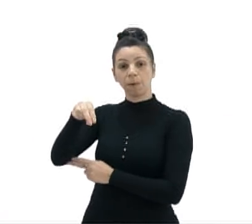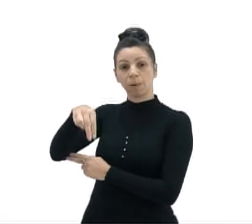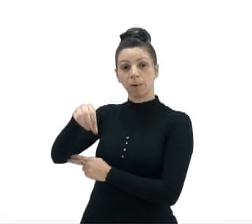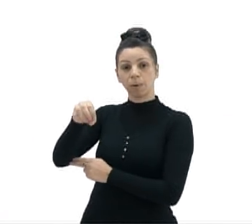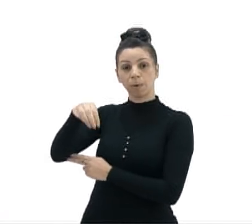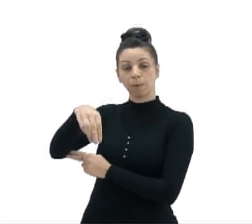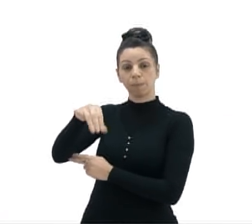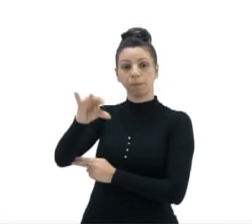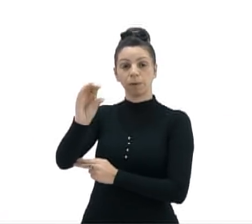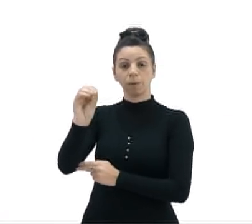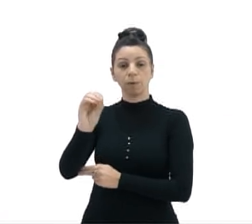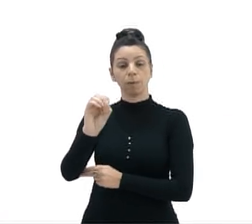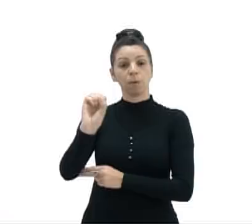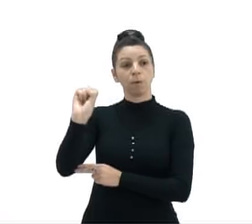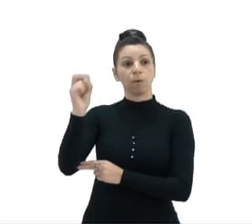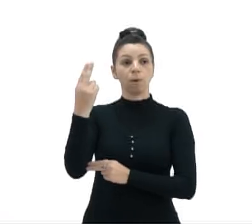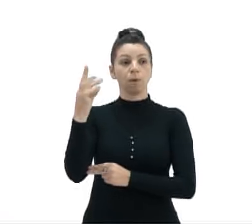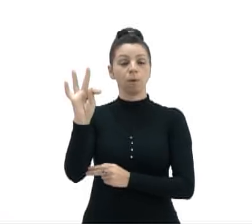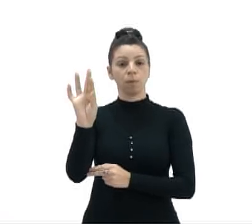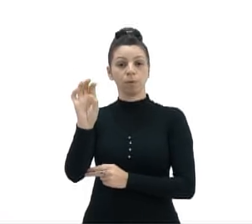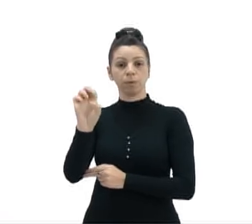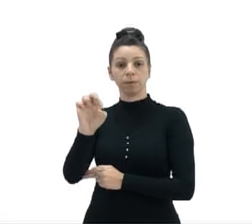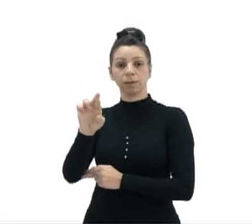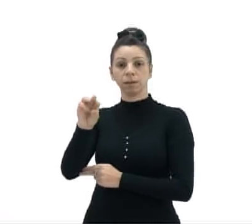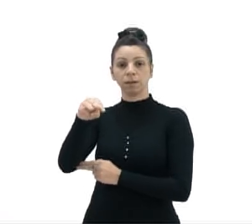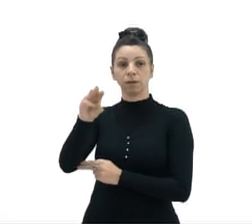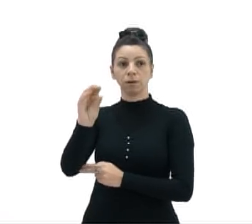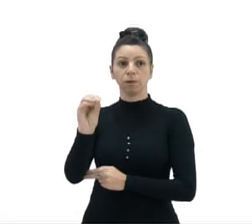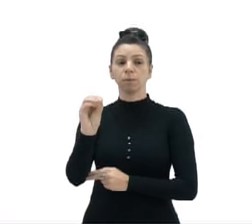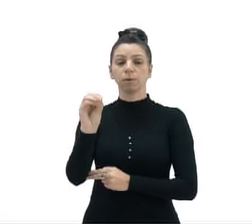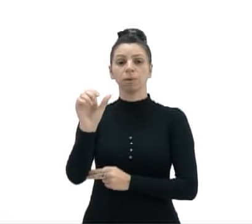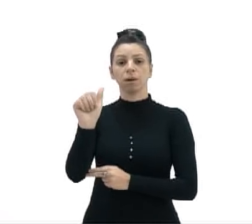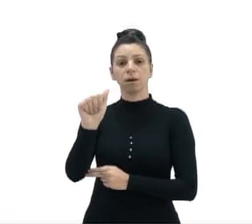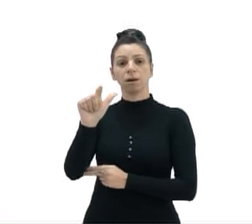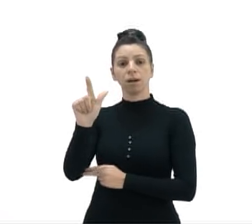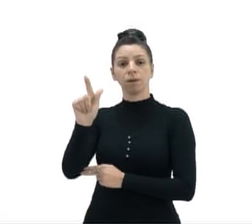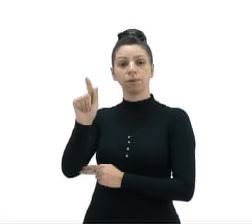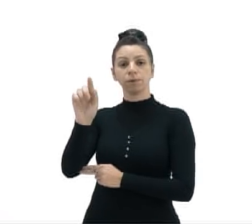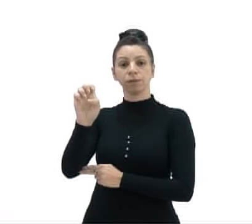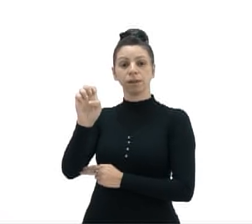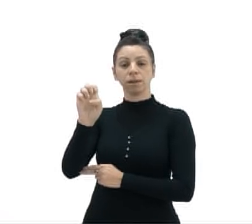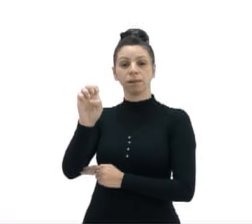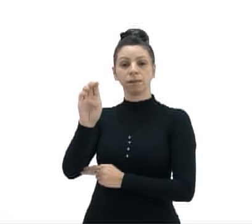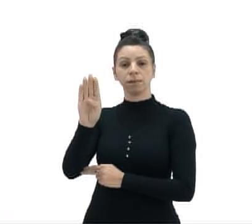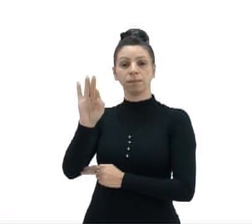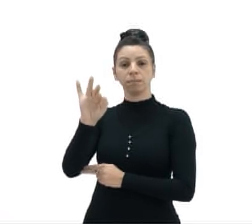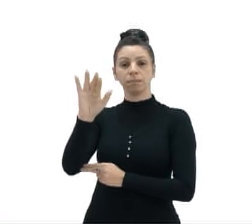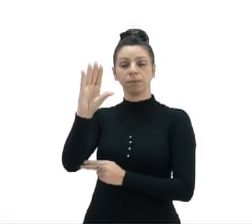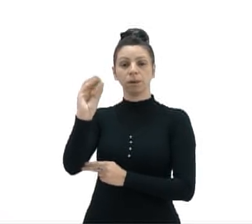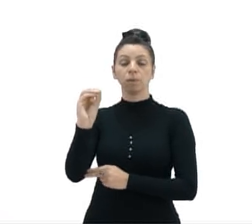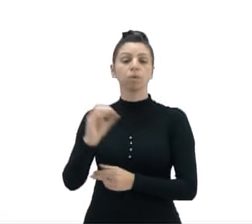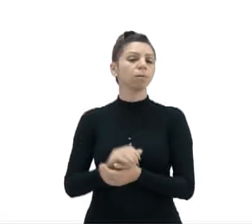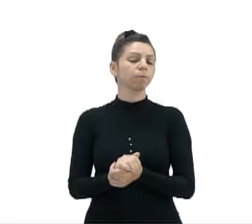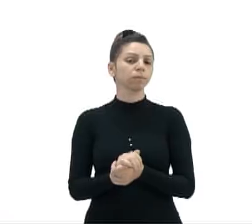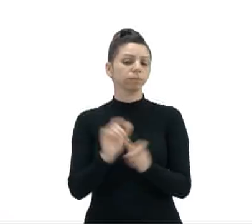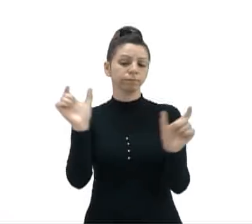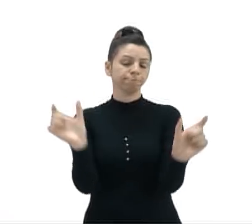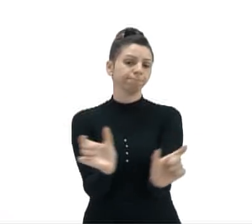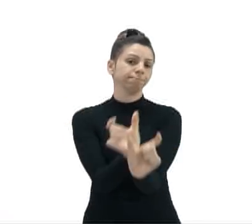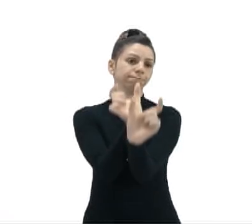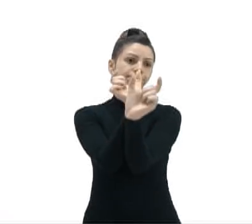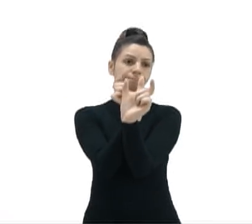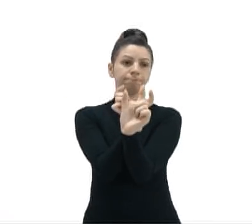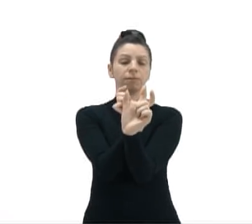monômios ou termo algébrico. Monômio, o que é um monômio? É um produto de números, todos ou em partes,